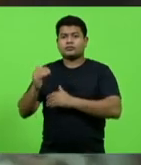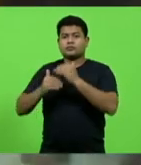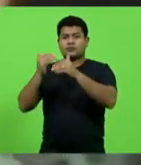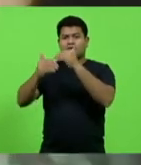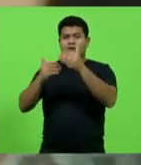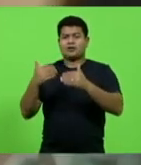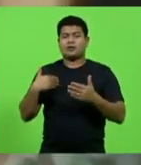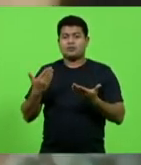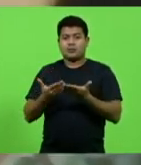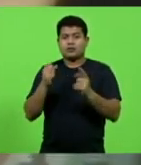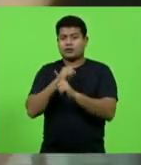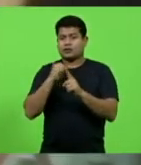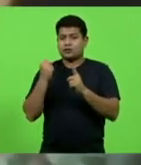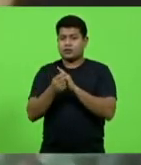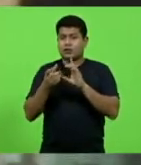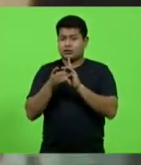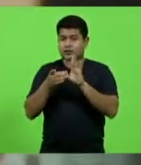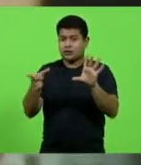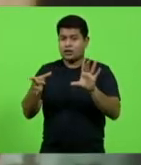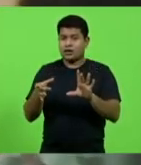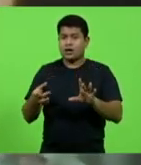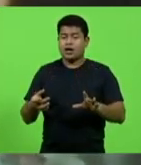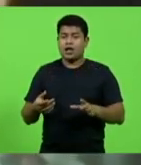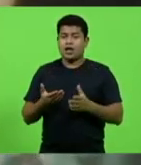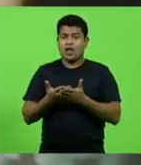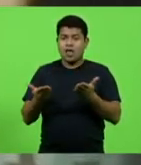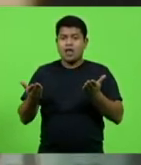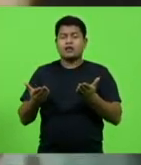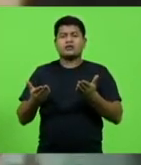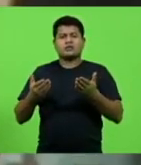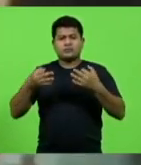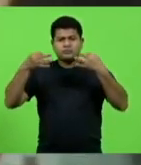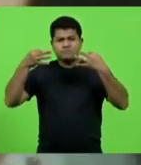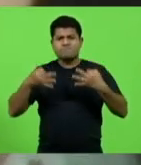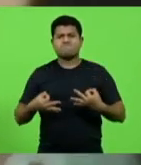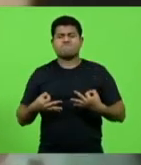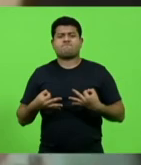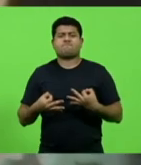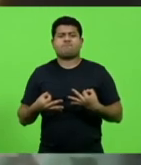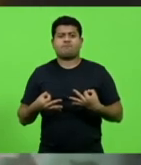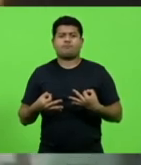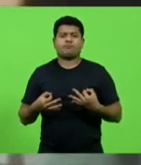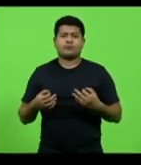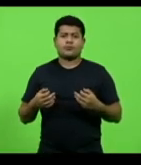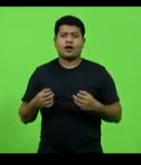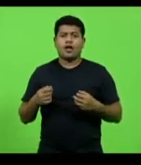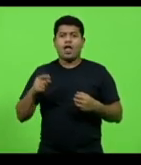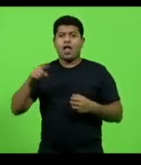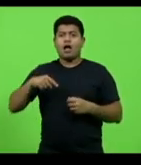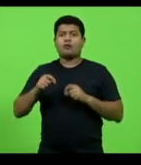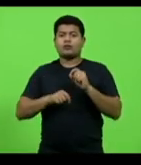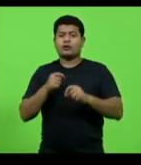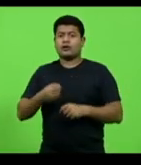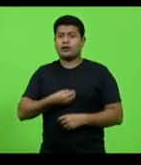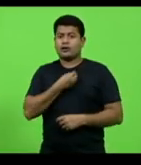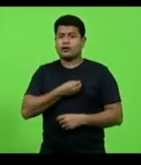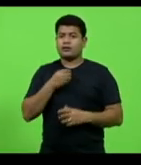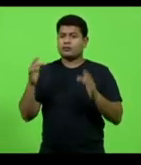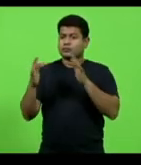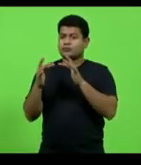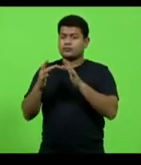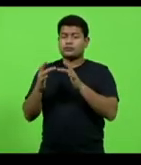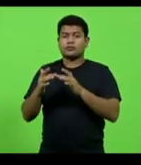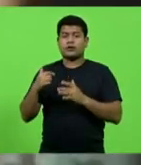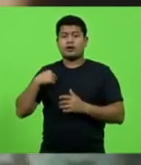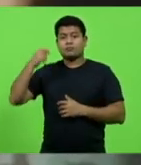democrática, porque a democracia é justamente a possibilidade de convivência concluindo. Com pensamentos diferentes.